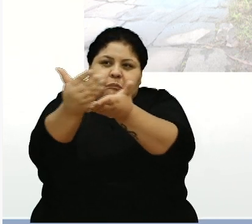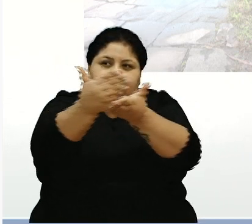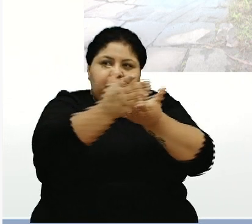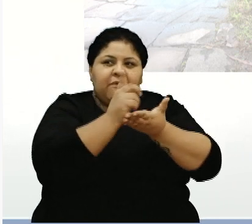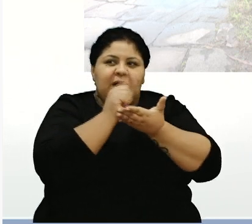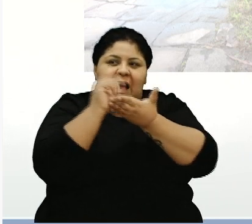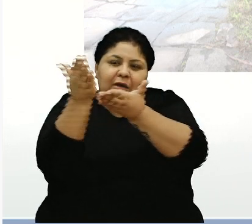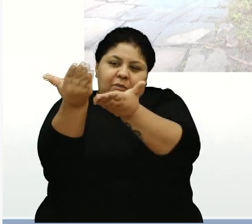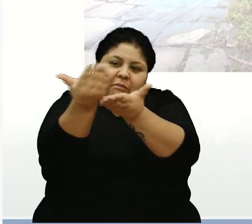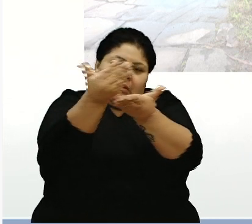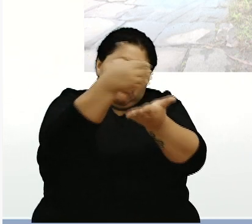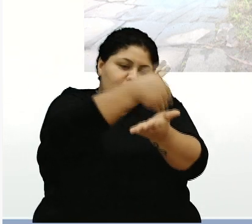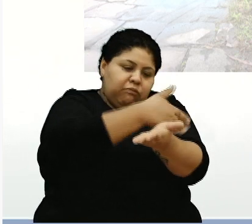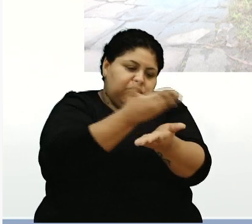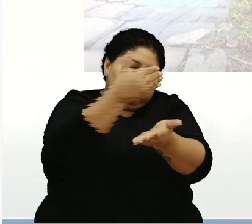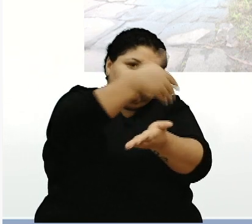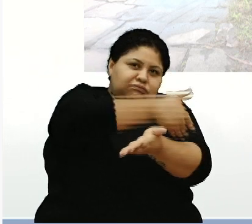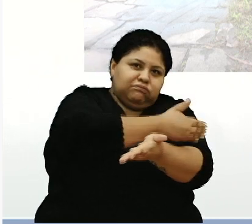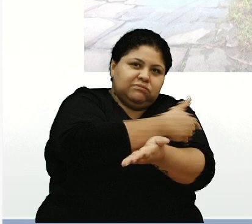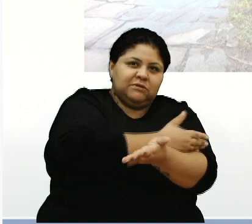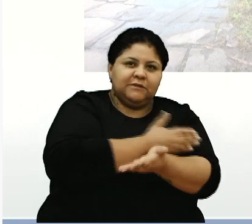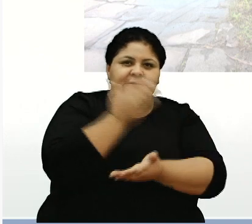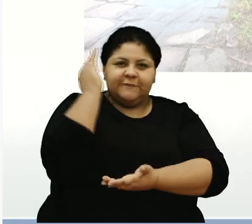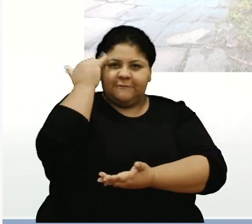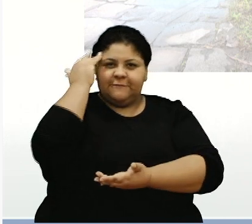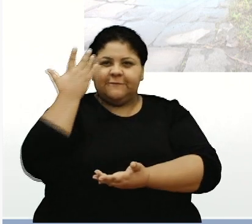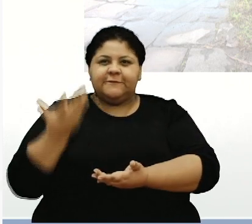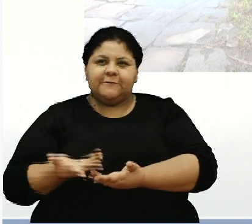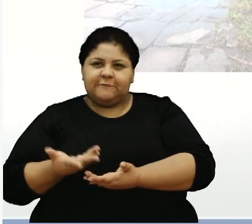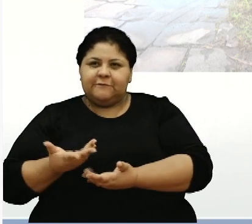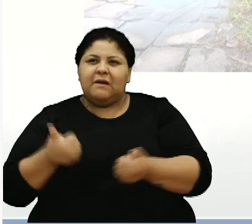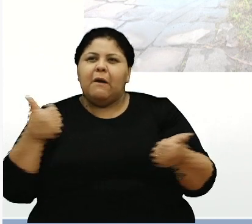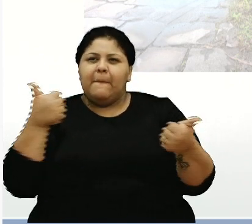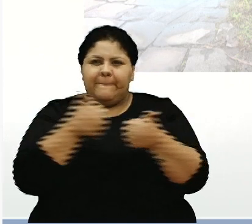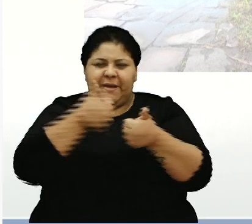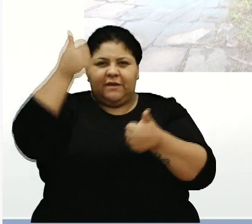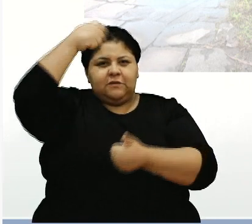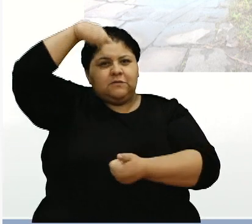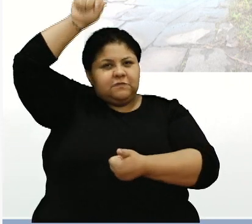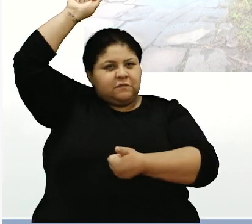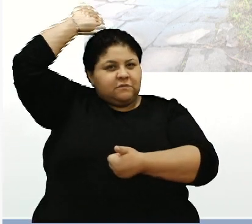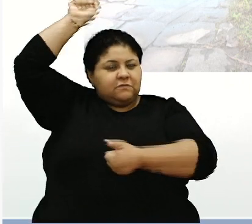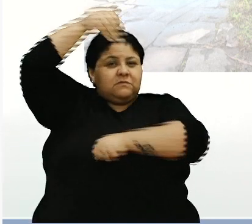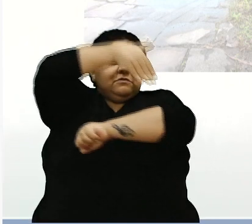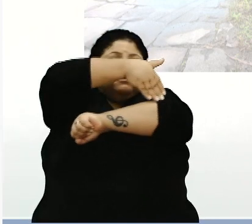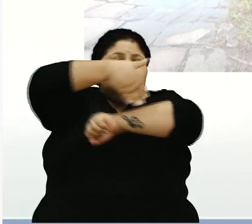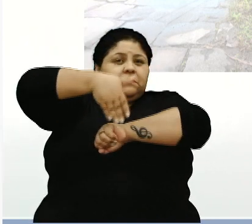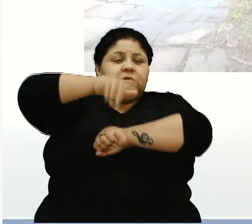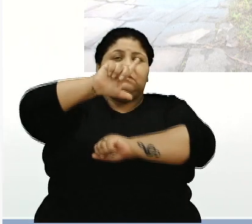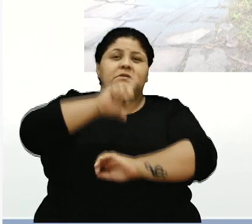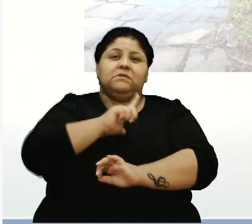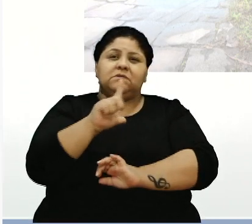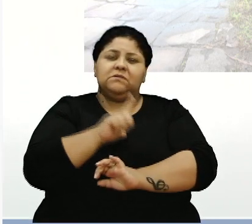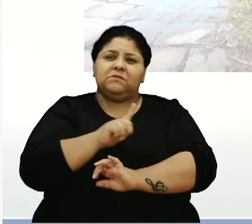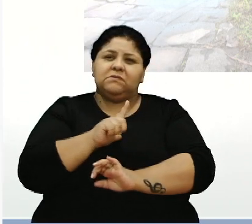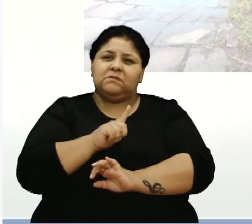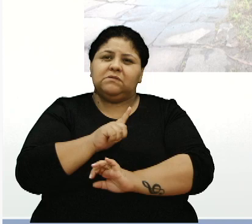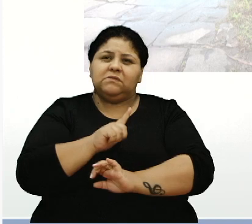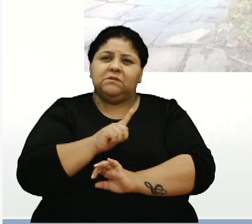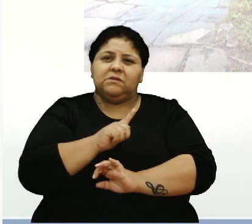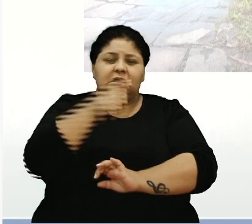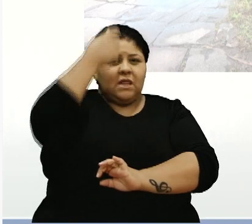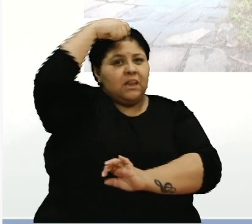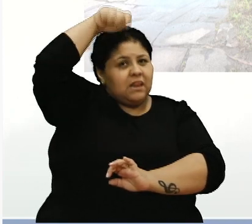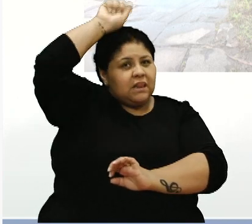uma amostra. Aí fica bem rente à Universidade de Caxias do Sul, uma rua aí que ela liga a